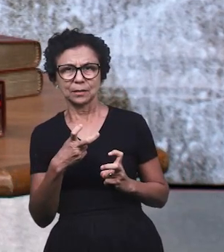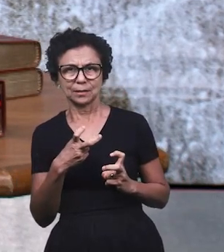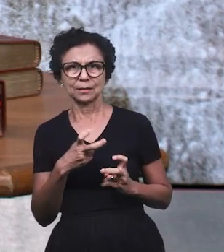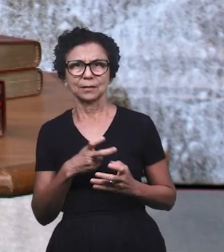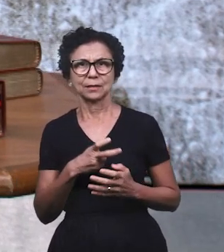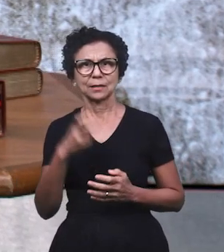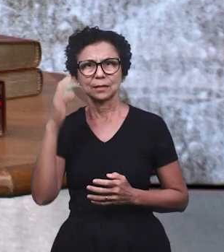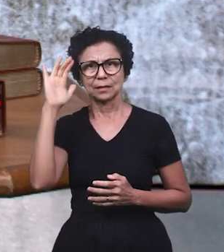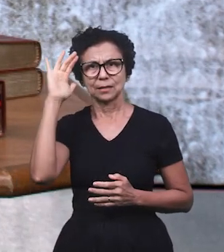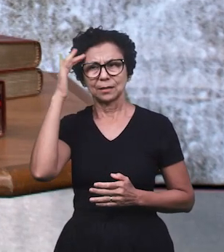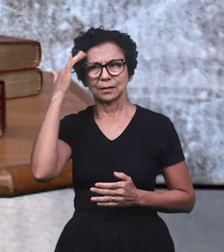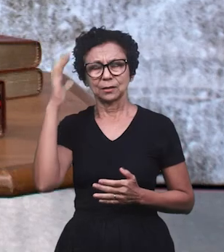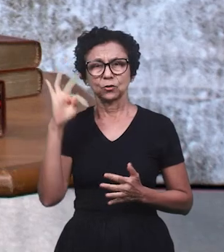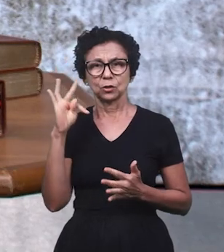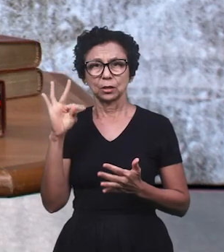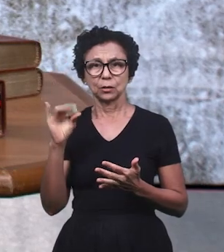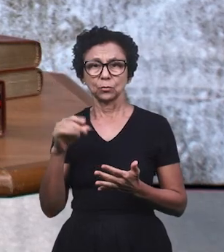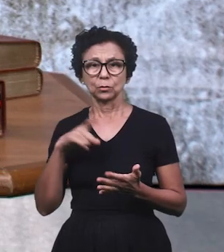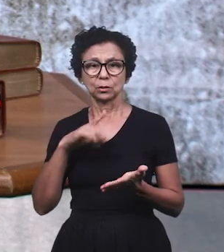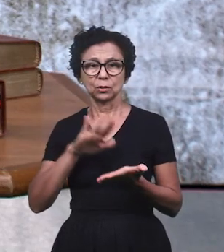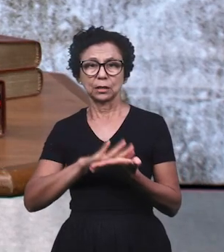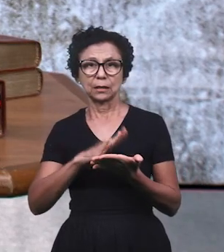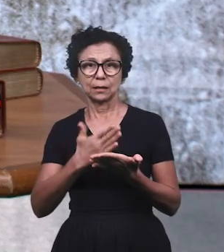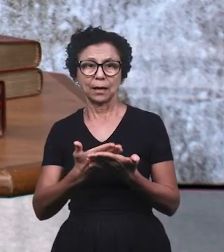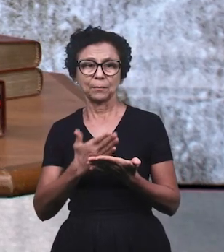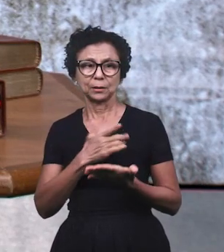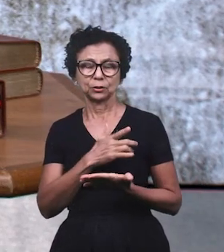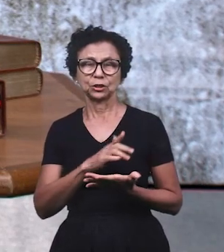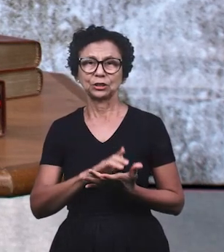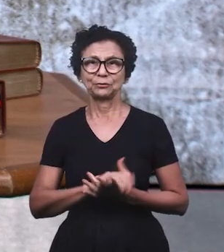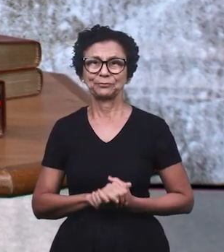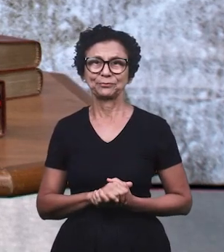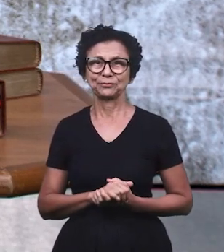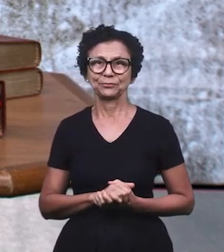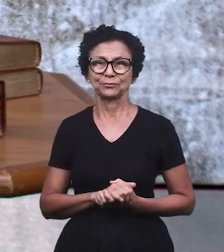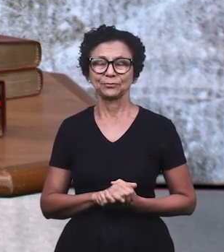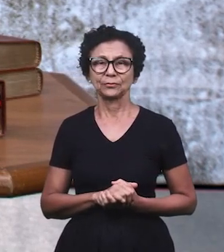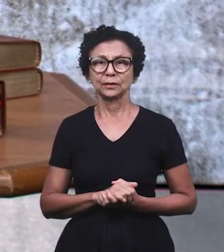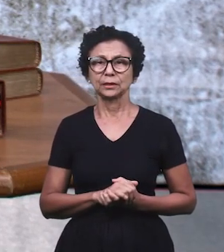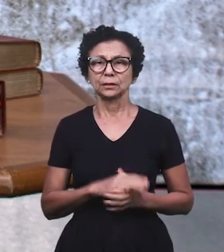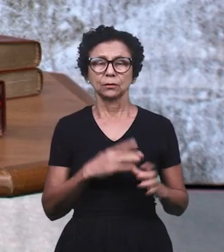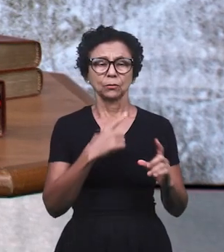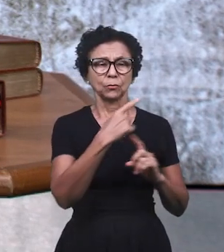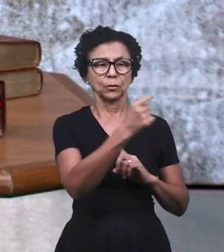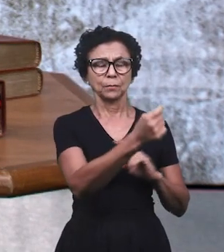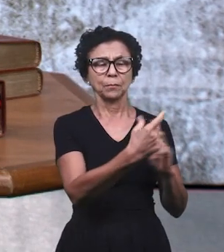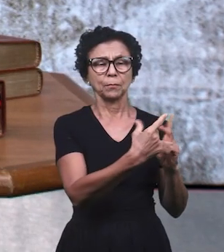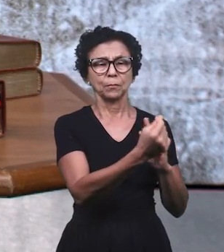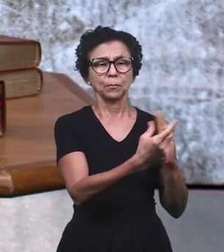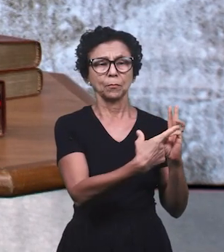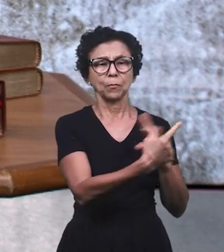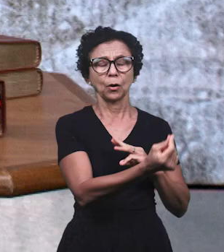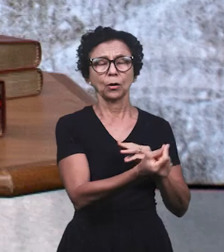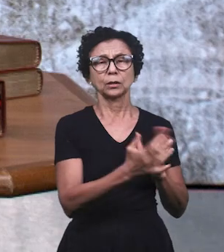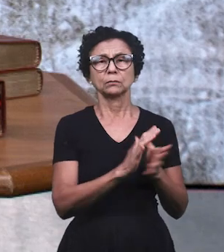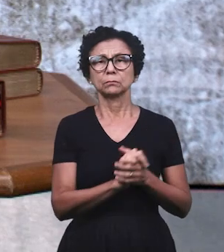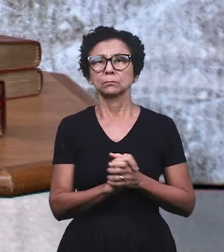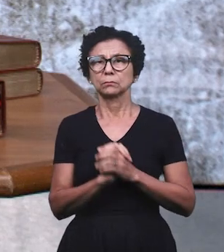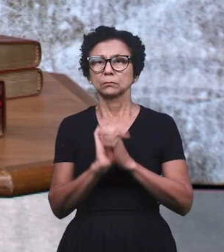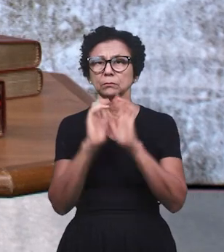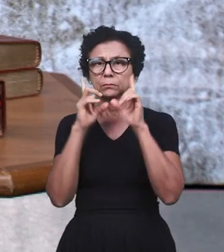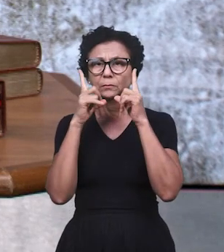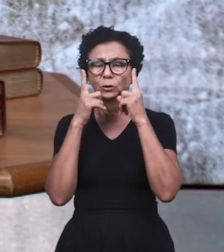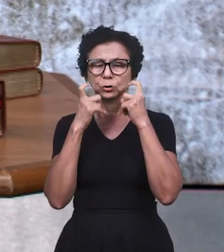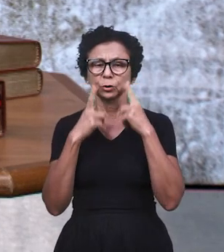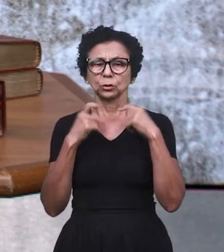entre eles. E retirou-se deles e chorou. Depois tornou a eles, falou-lhes